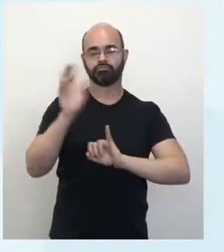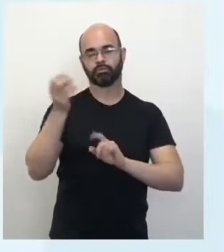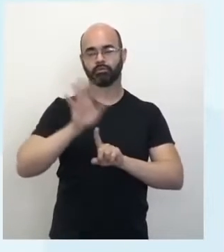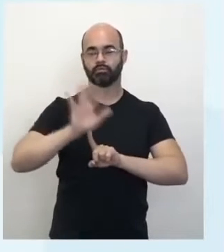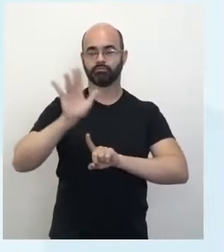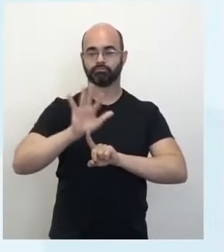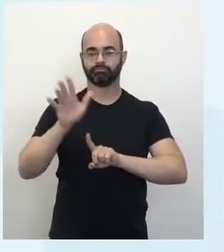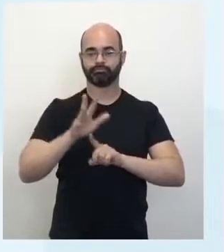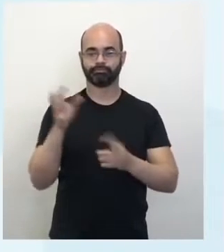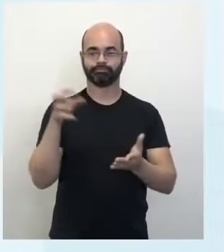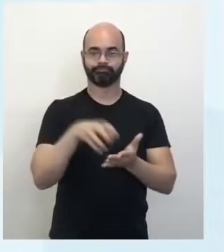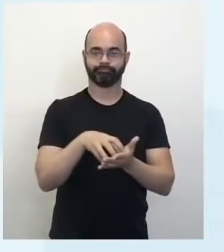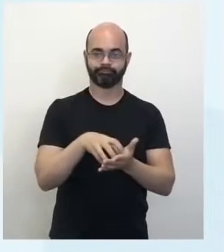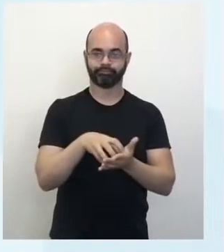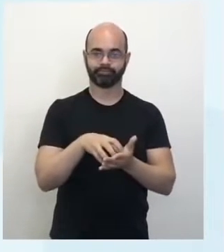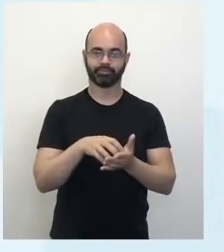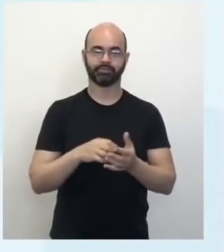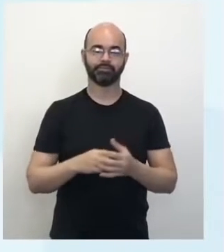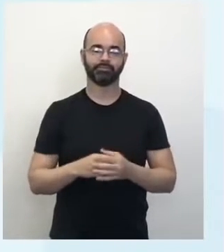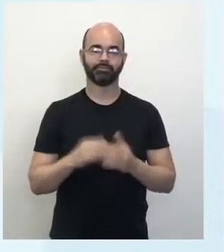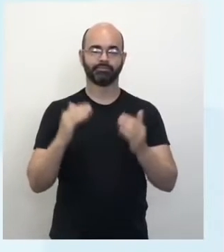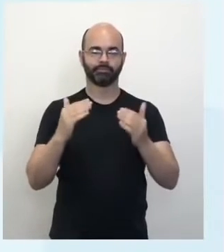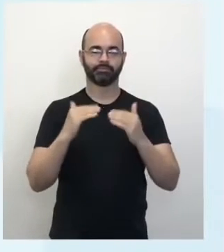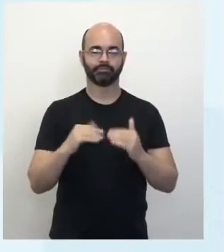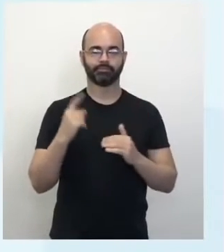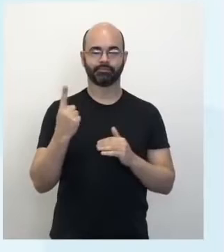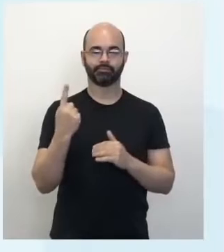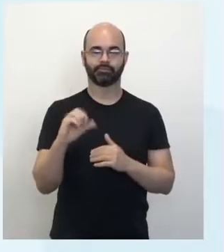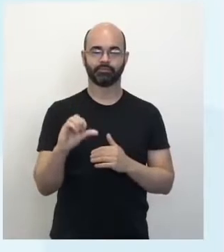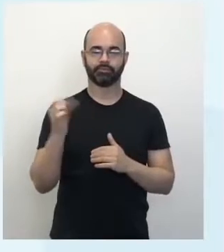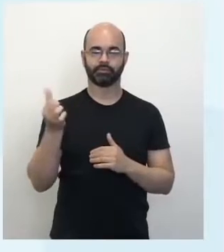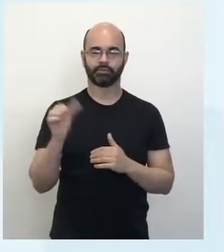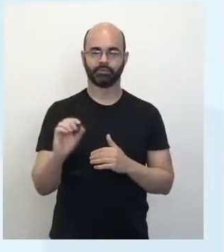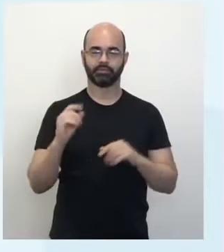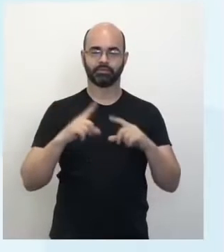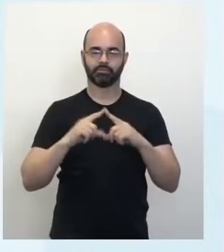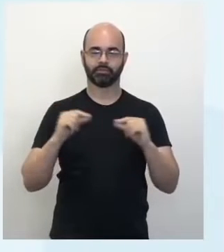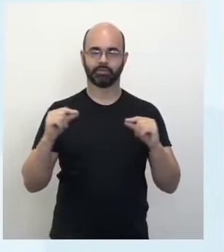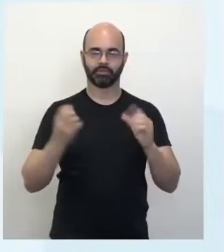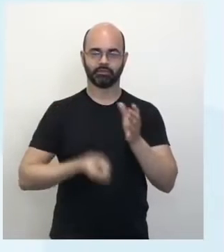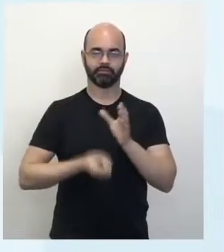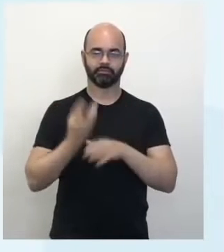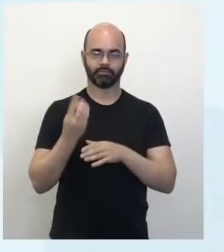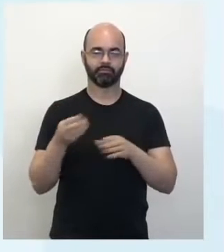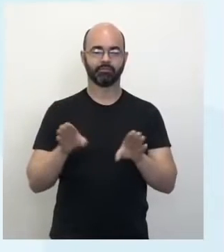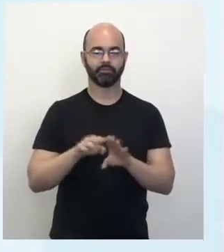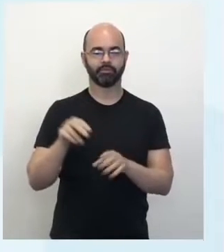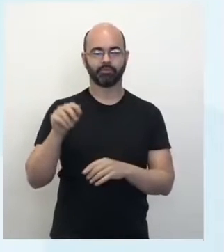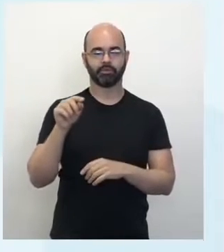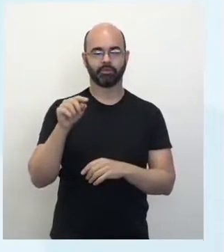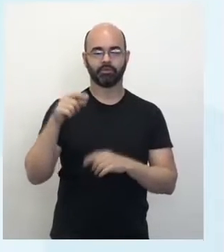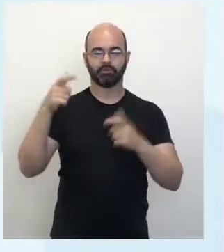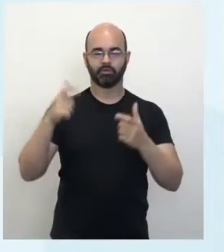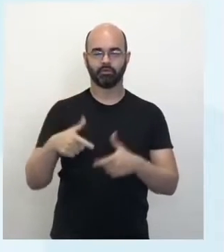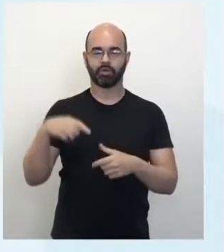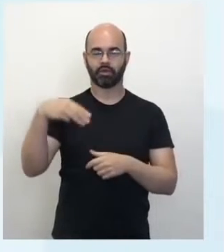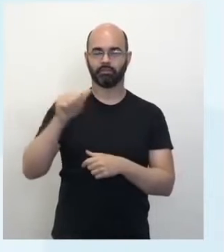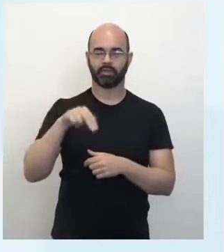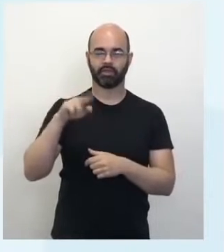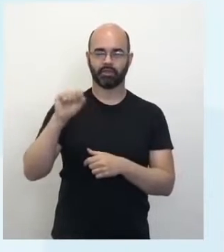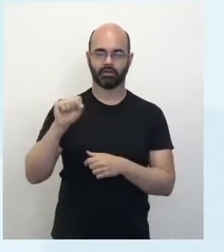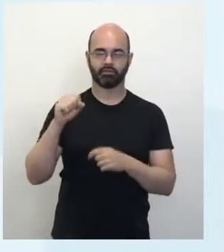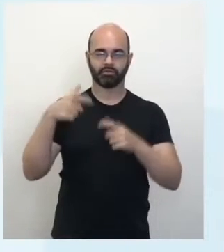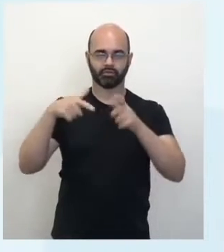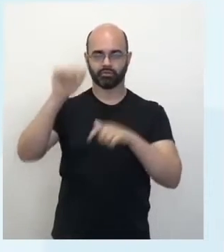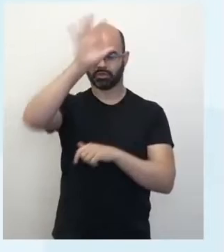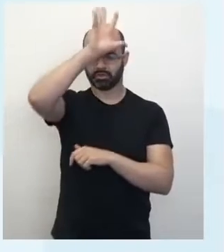de 1960, com a construção de Brasília, a formação da Zona Franca de Manaus, né, na região lá do Amazonas,